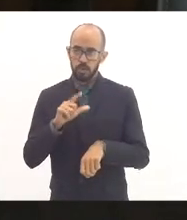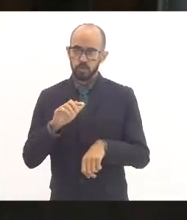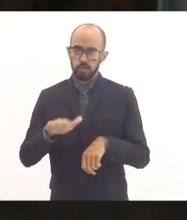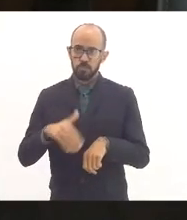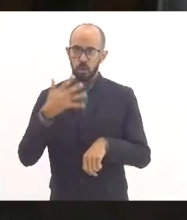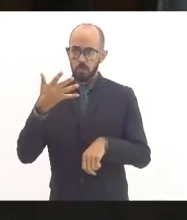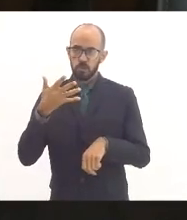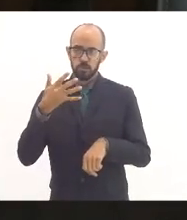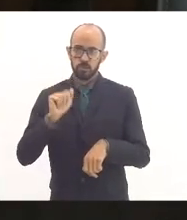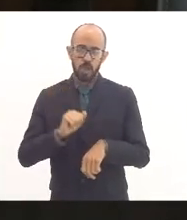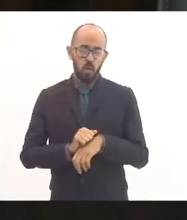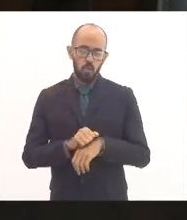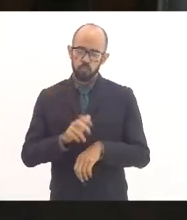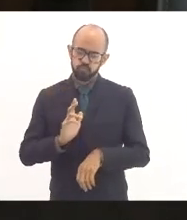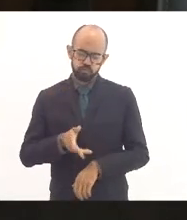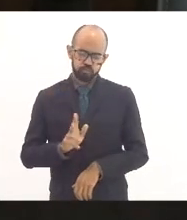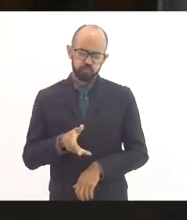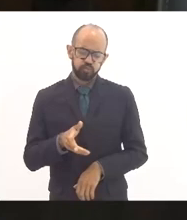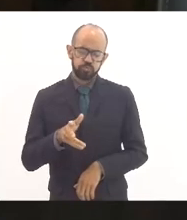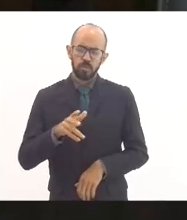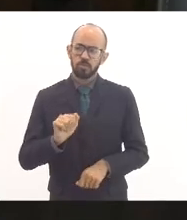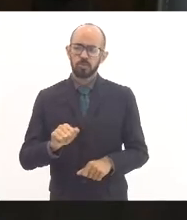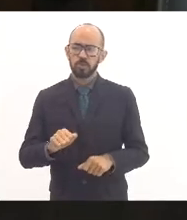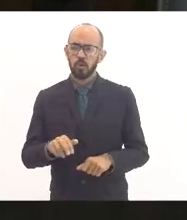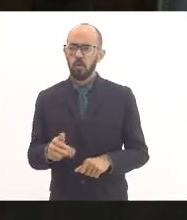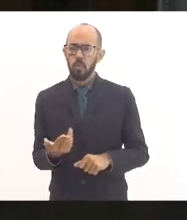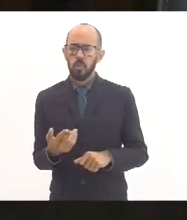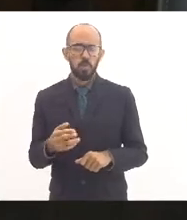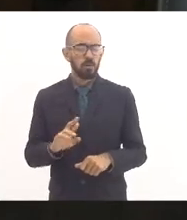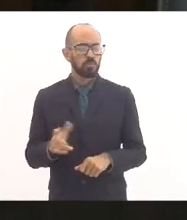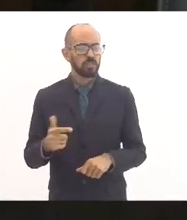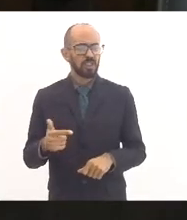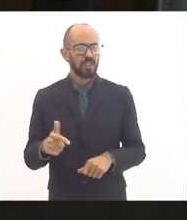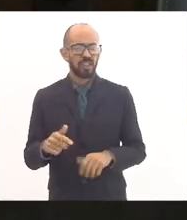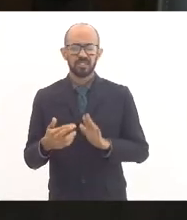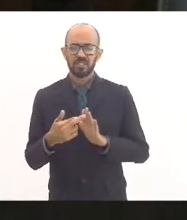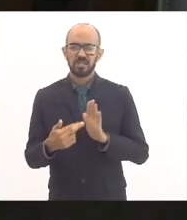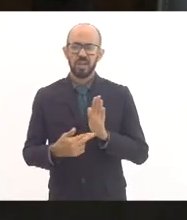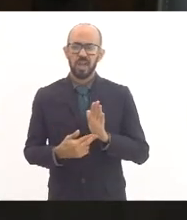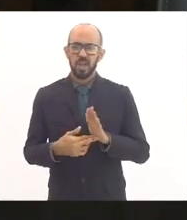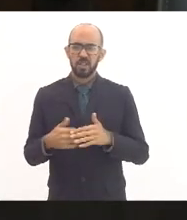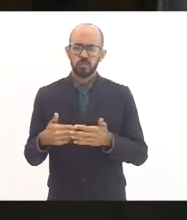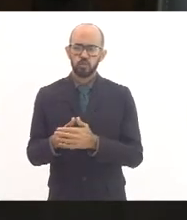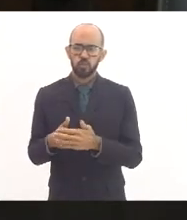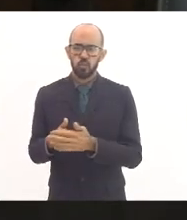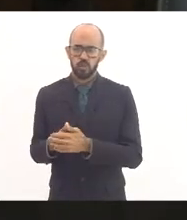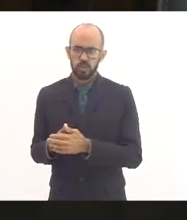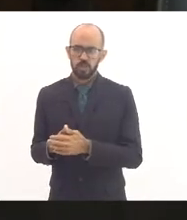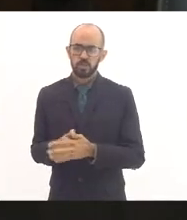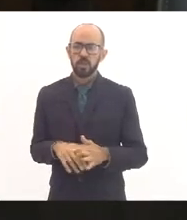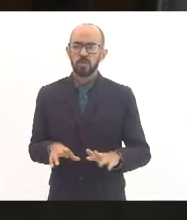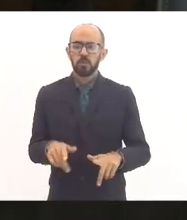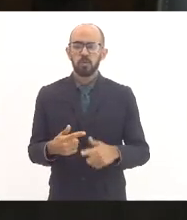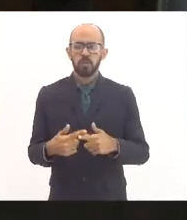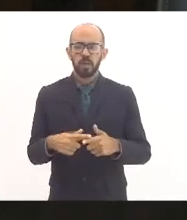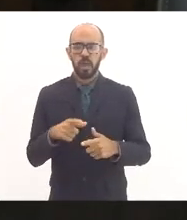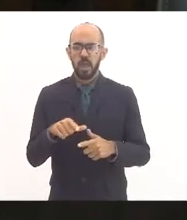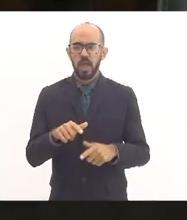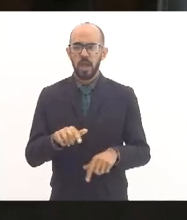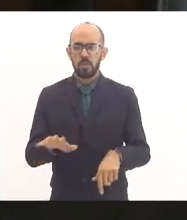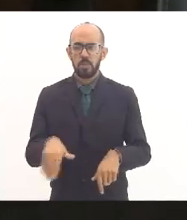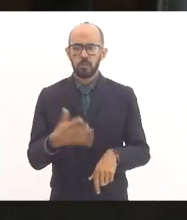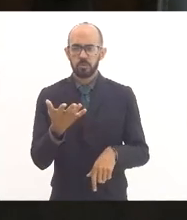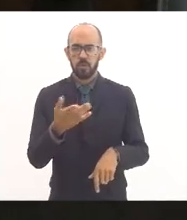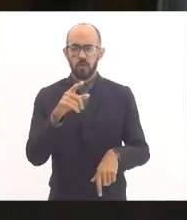e nem interruptamente Sem essas condicionantes a promoção é um momento em que a instituição reconhece